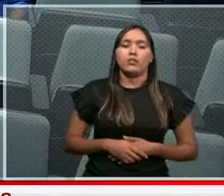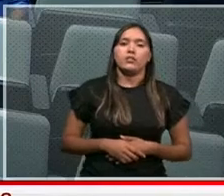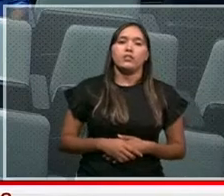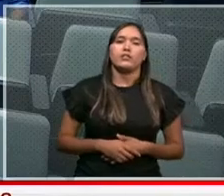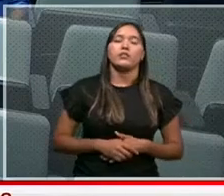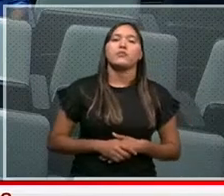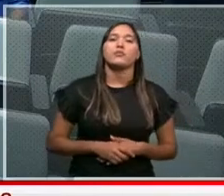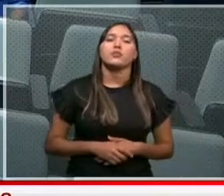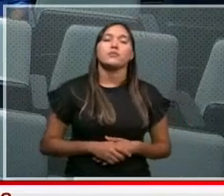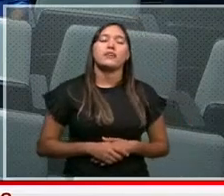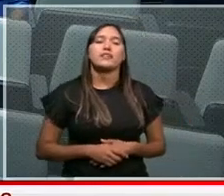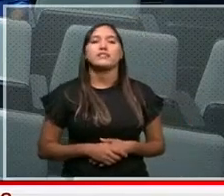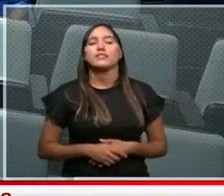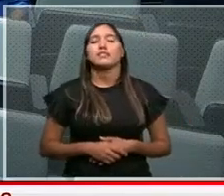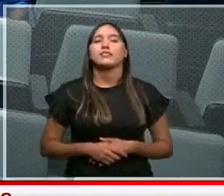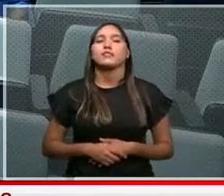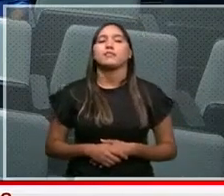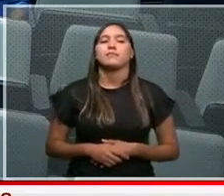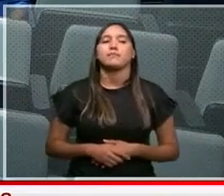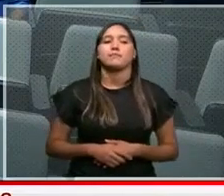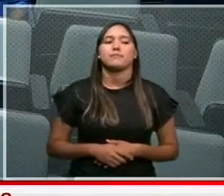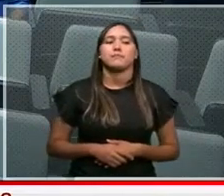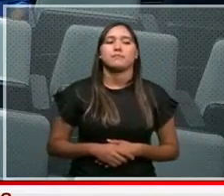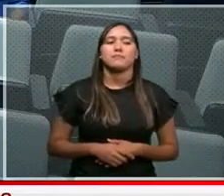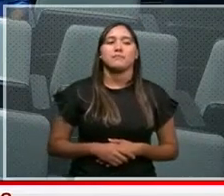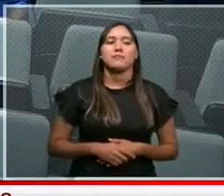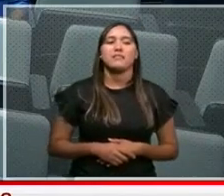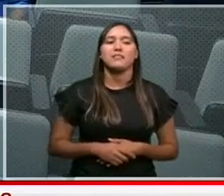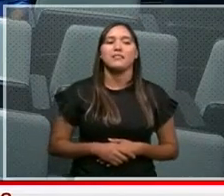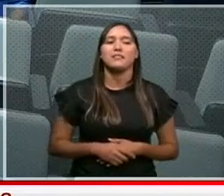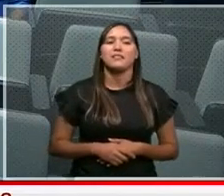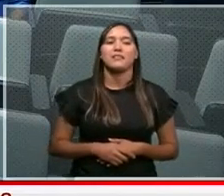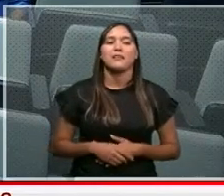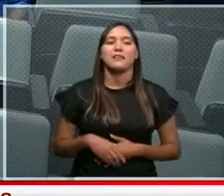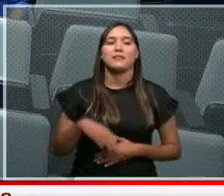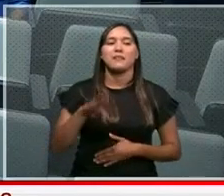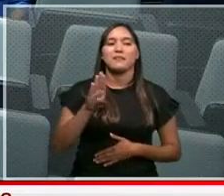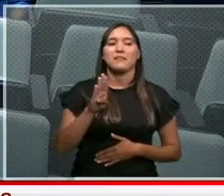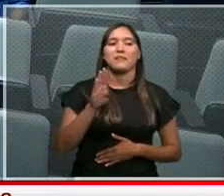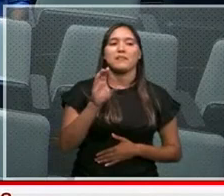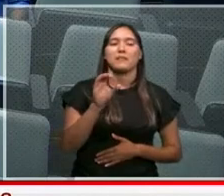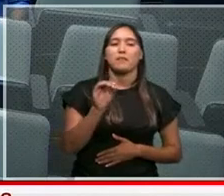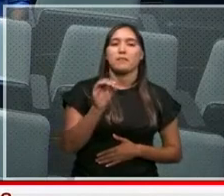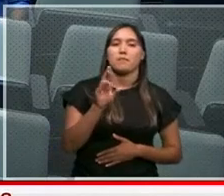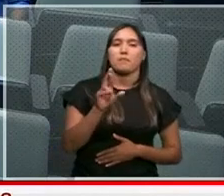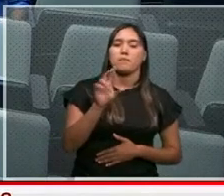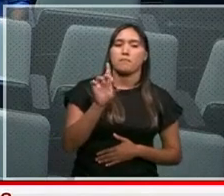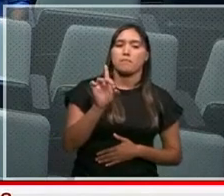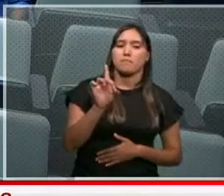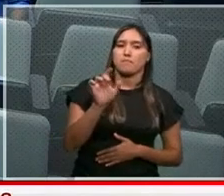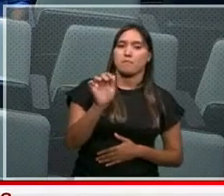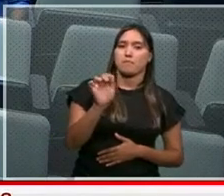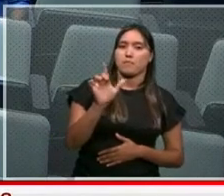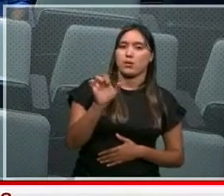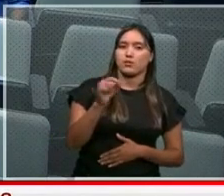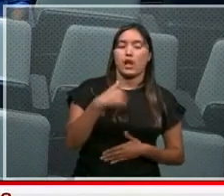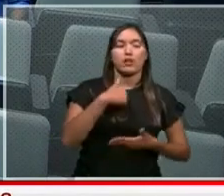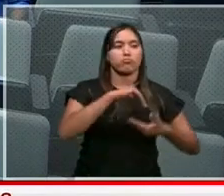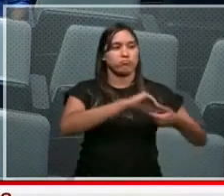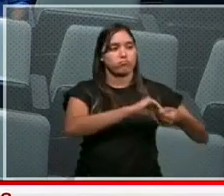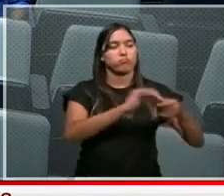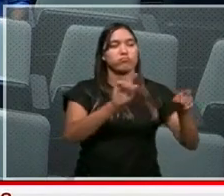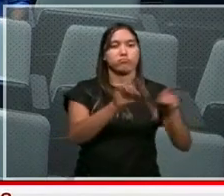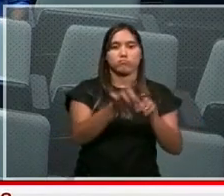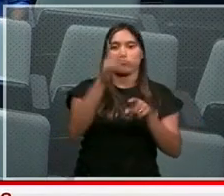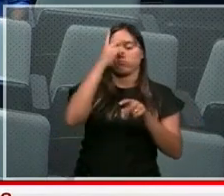Bom dia saudal Nobre deputado Carlos bordalo através de quem Saúdo a todos que